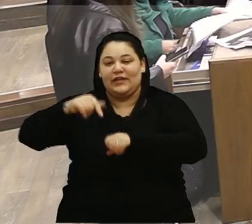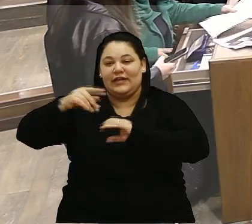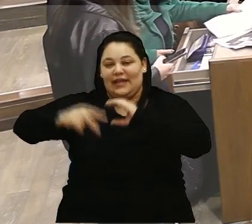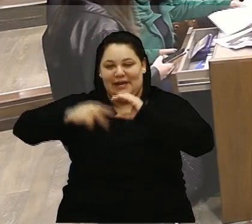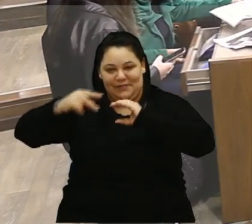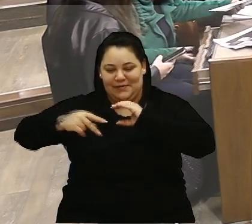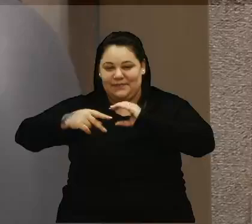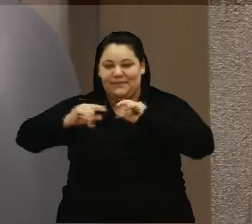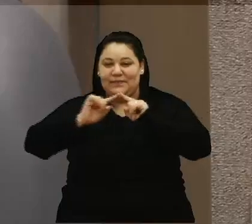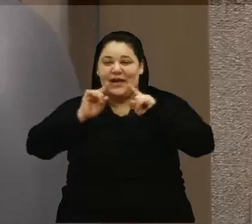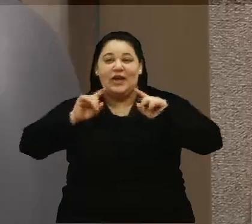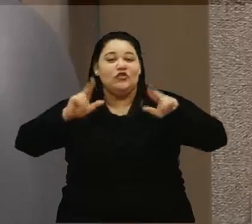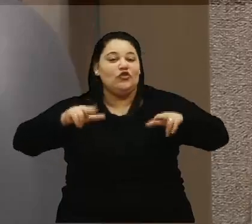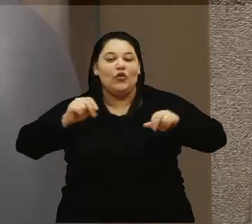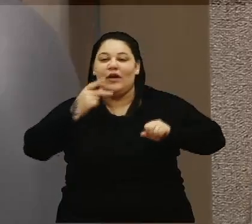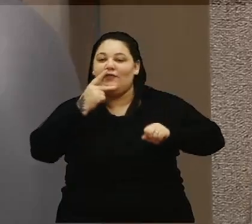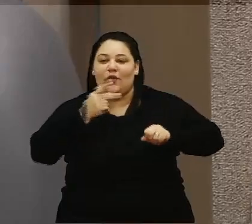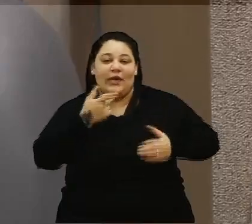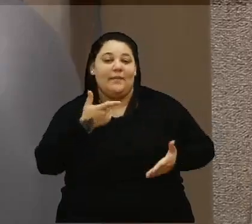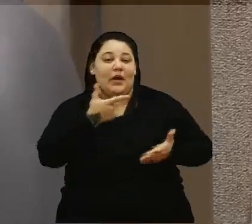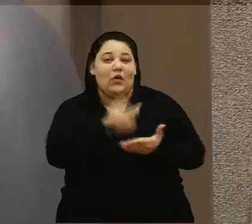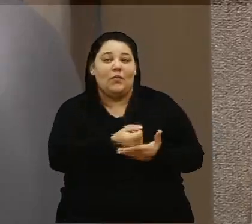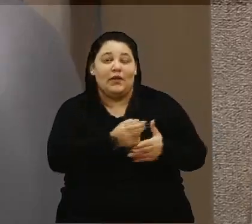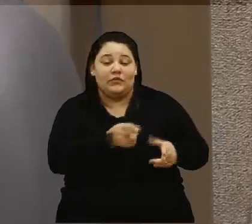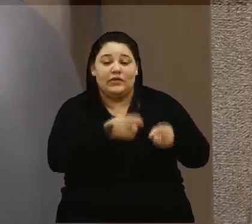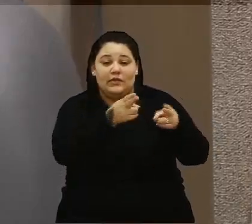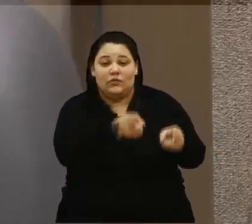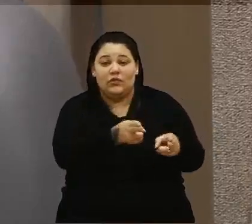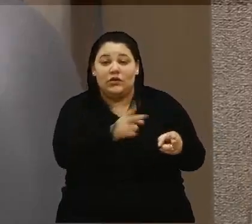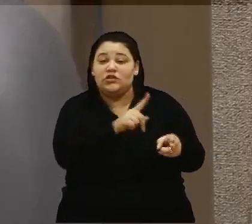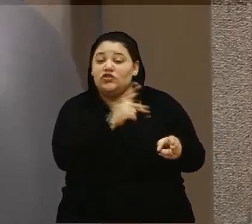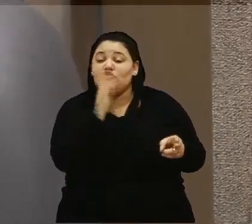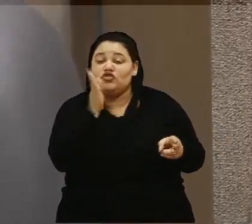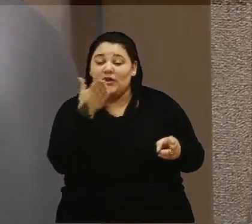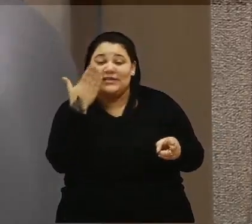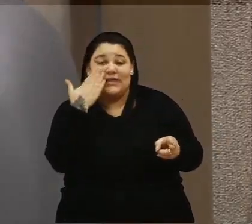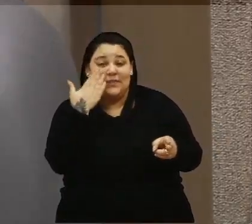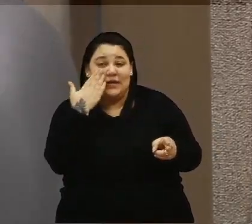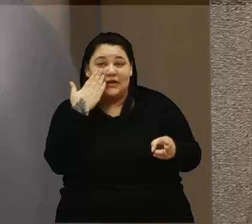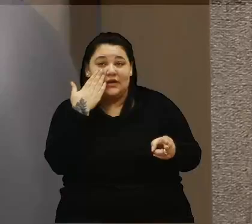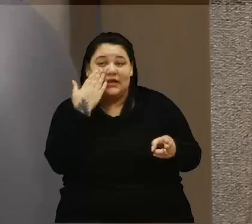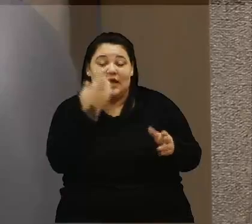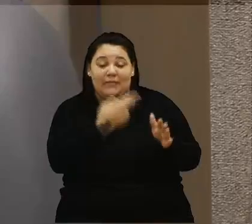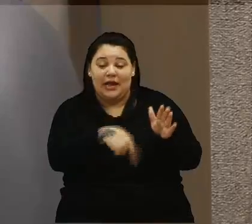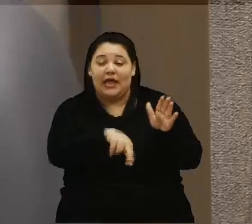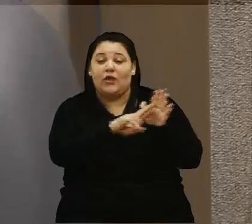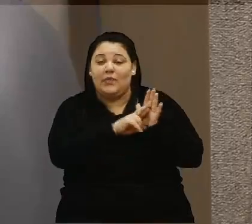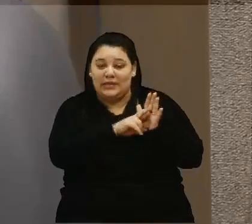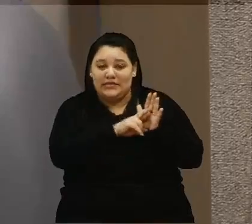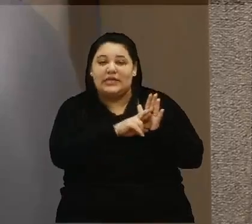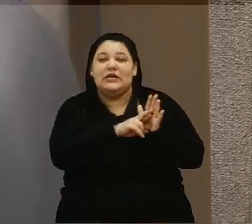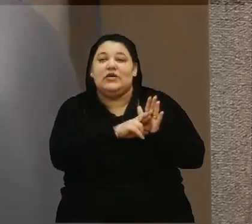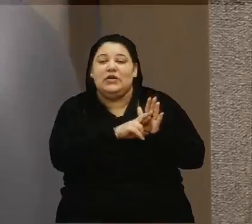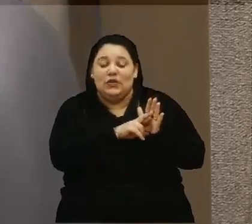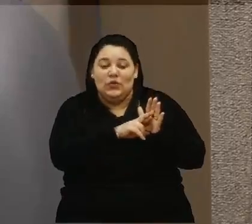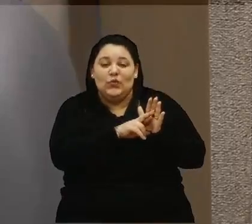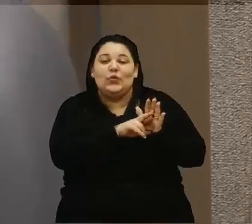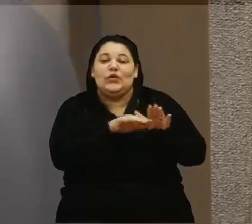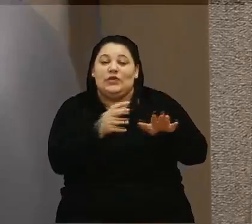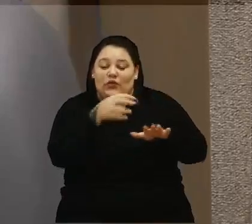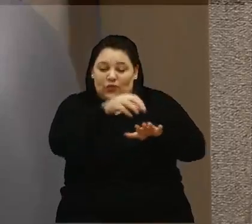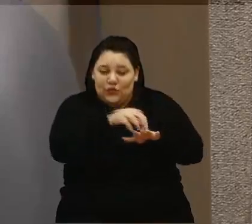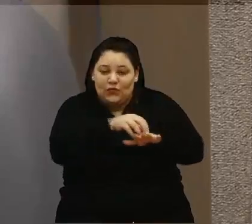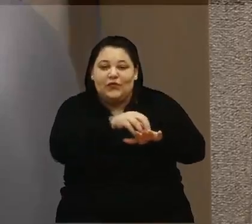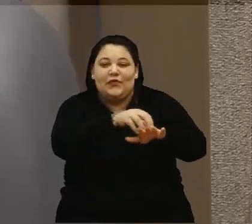a gente nunca falou que era para comprar o trem, né? A gente sempre falou que era para restauração, que aquele custo era